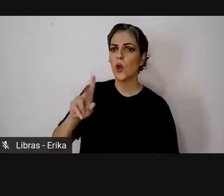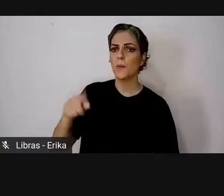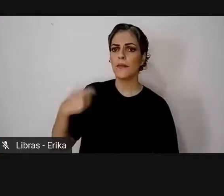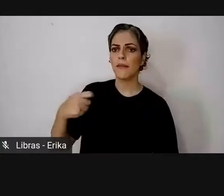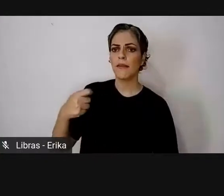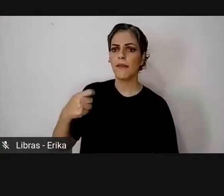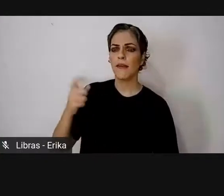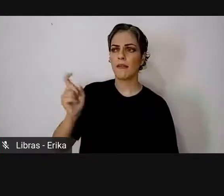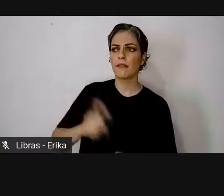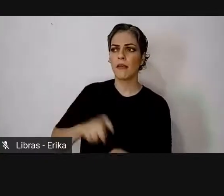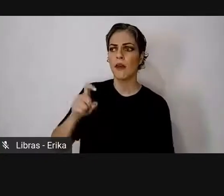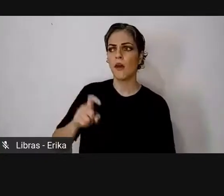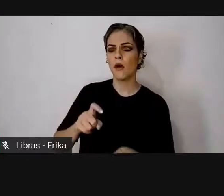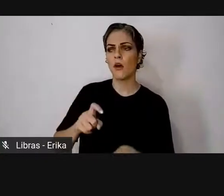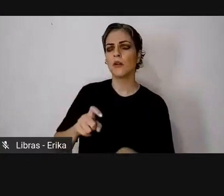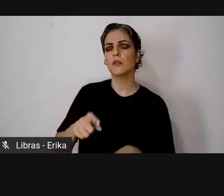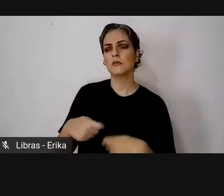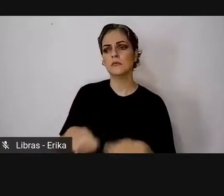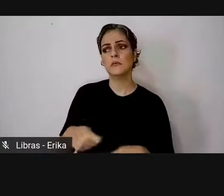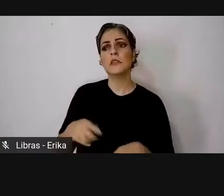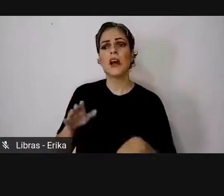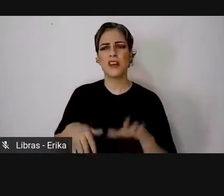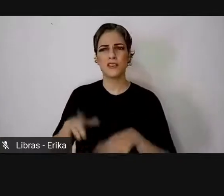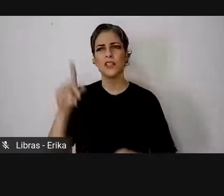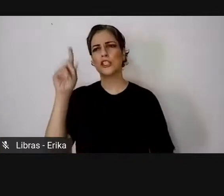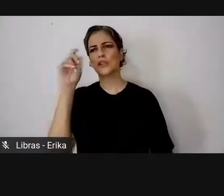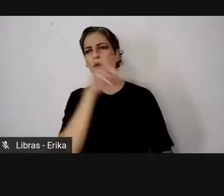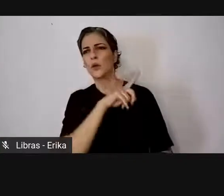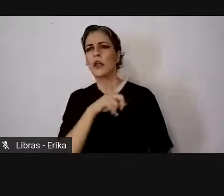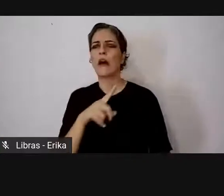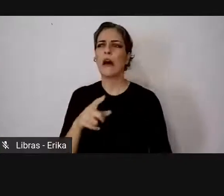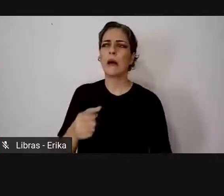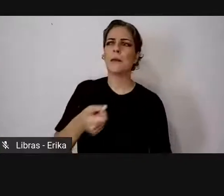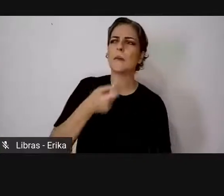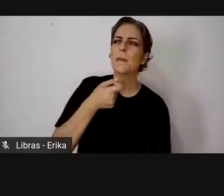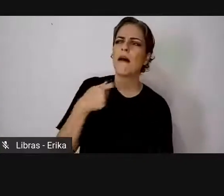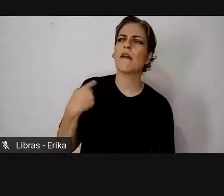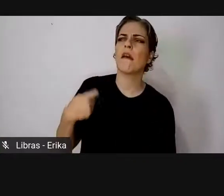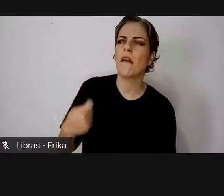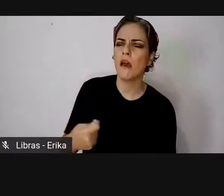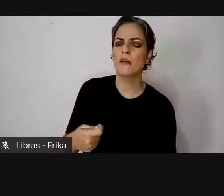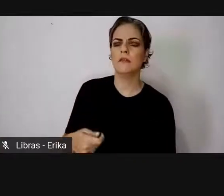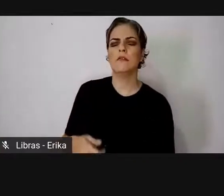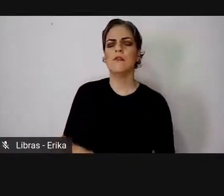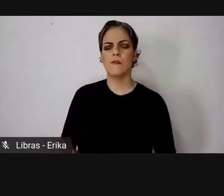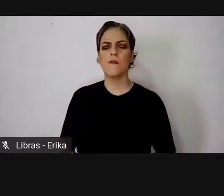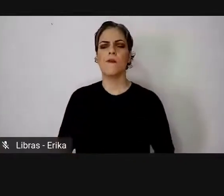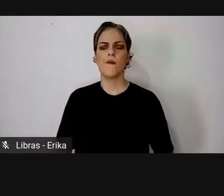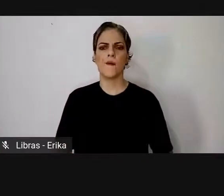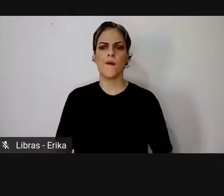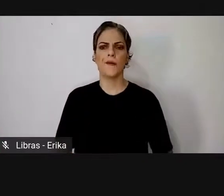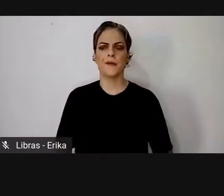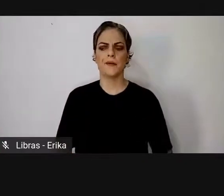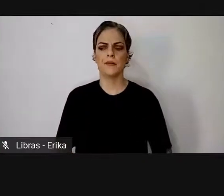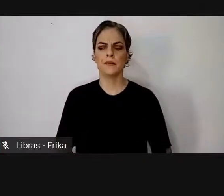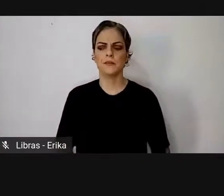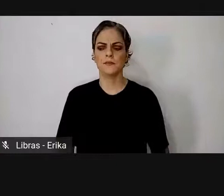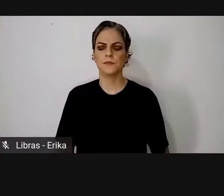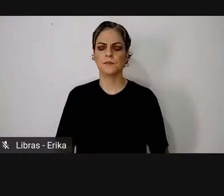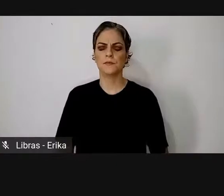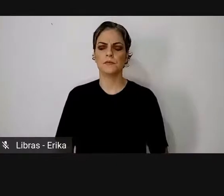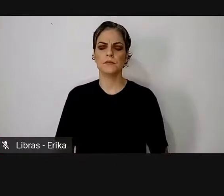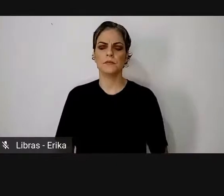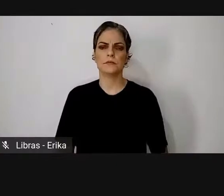estava na tribuna ou ao microfone. Então, eu estava trabalhando com isso. Então, eu estava trabalhando um pouco mais com a área